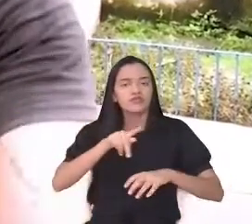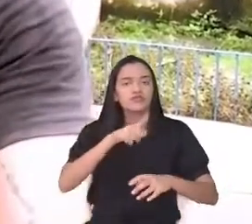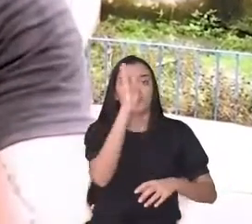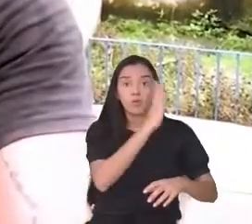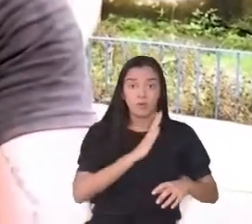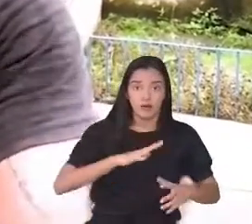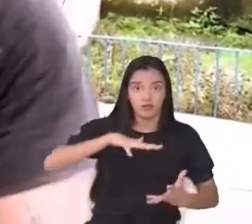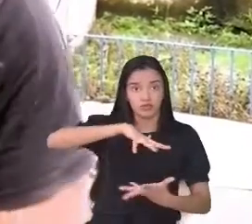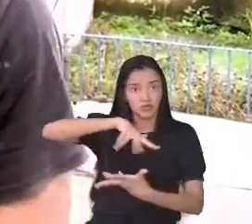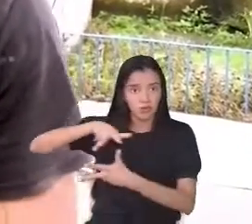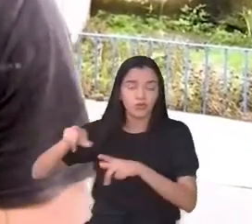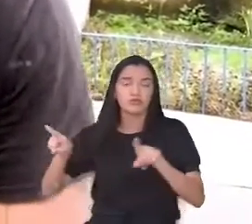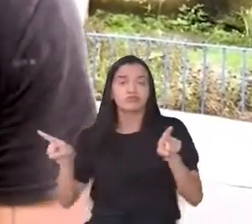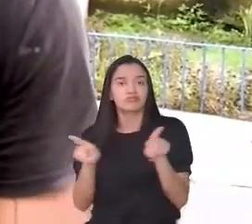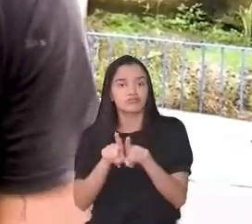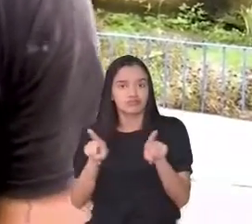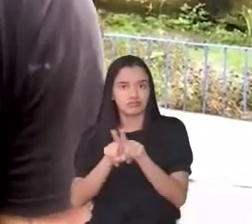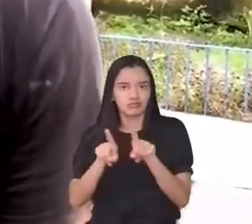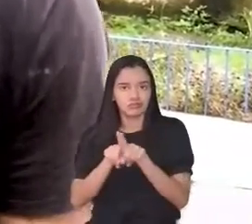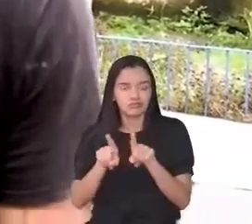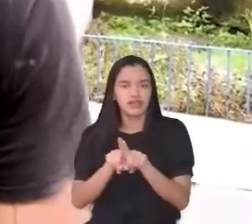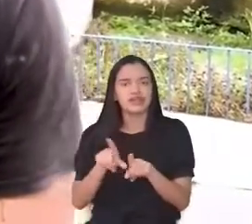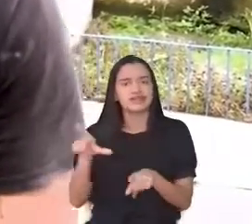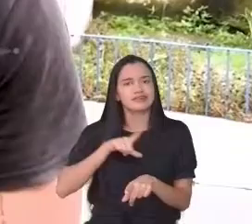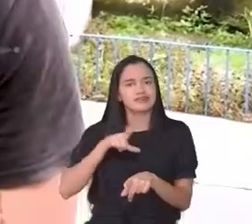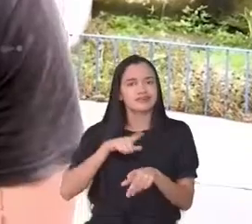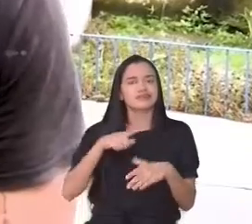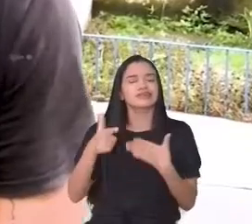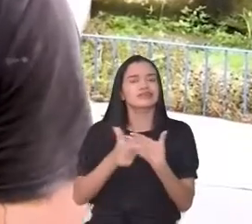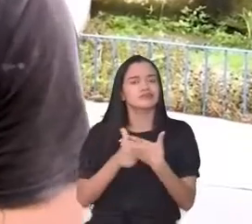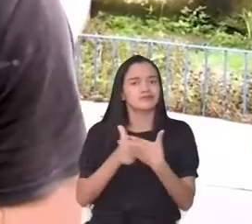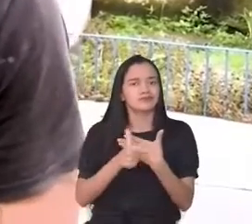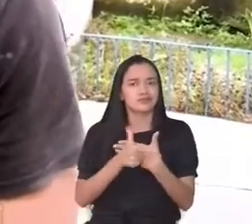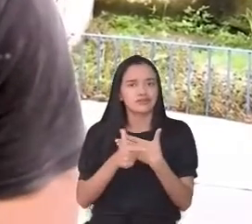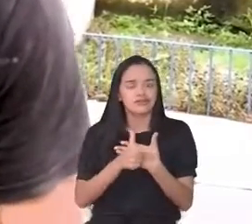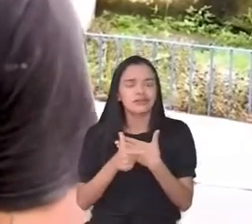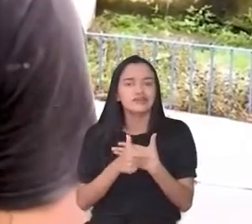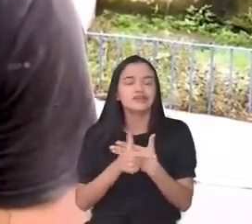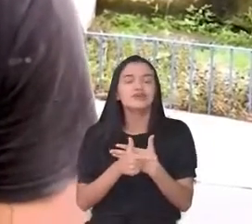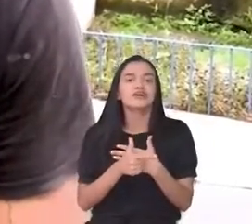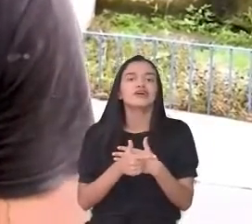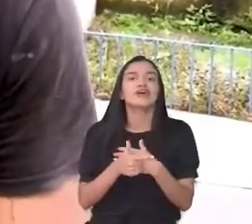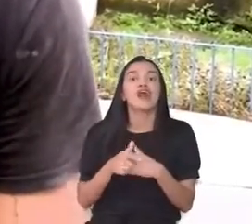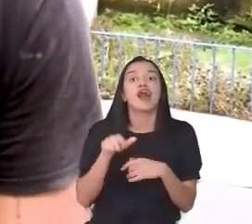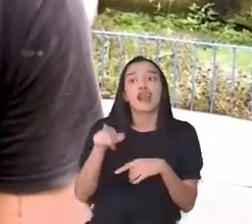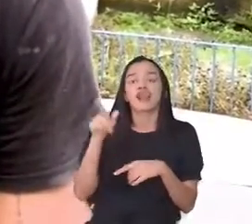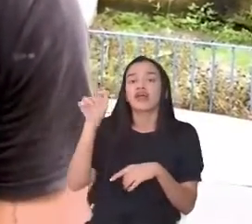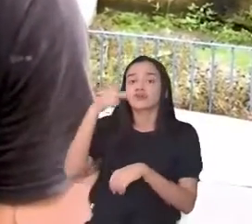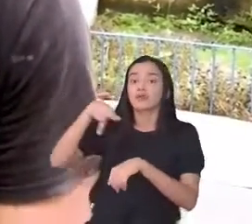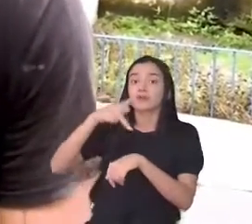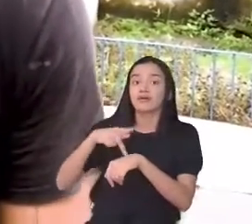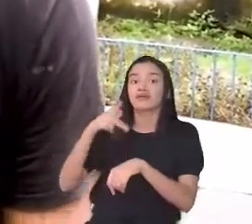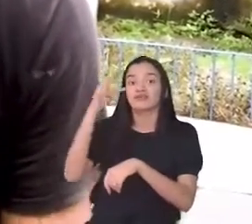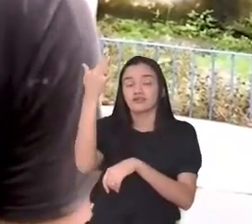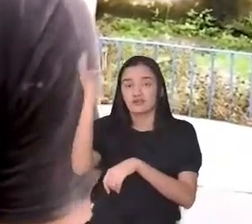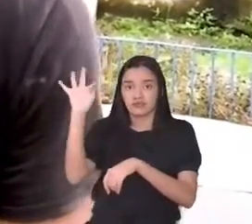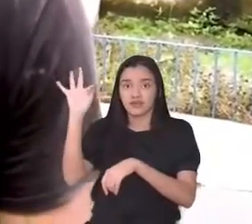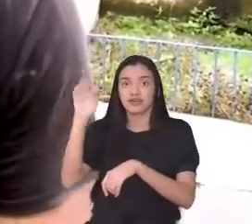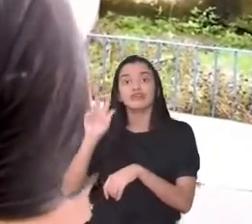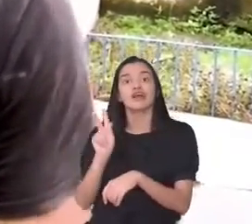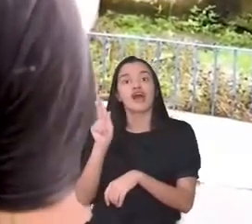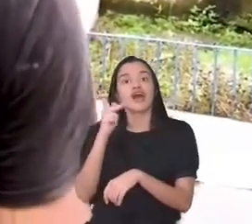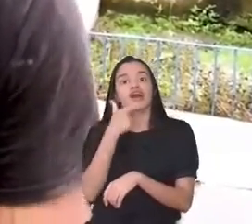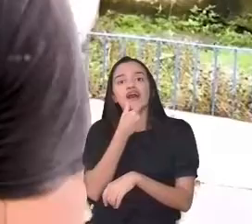e do mundo. Então ele tinha que ter o papel que outros caras tiveram. Por exemplo, na França, Henri Wallon foi ministro